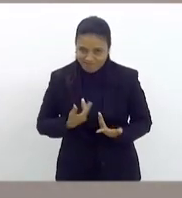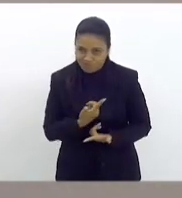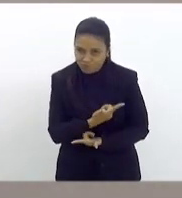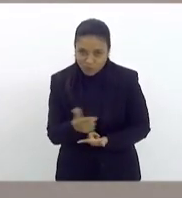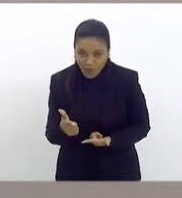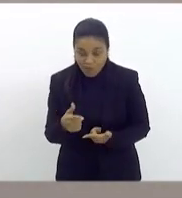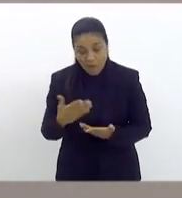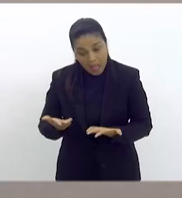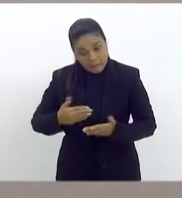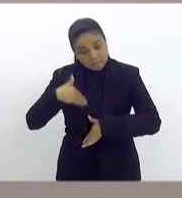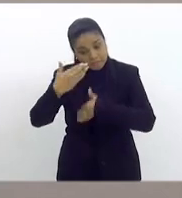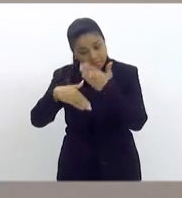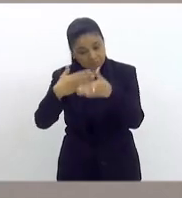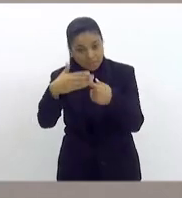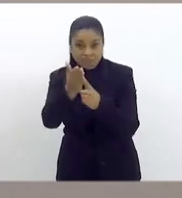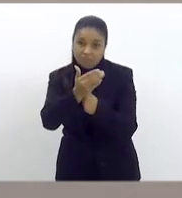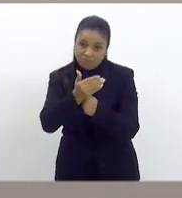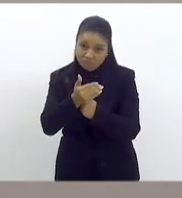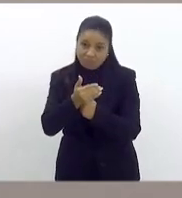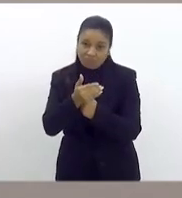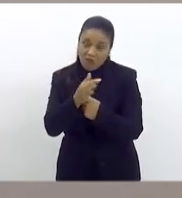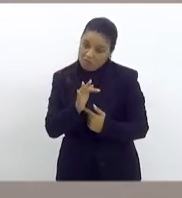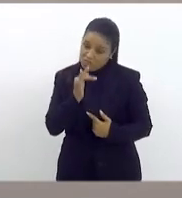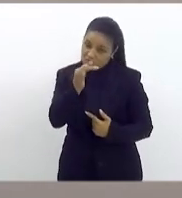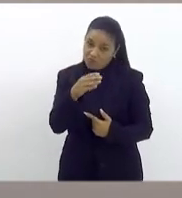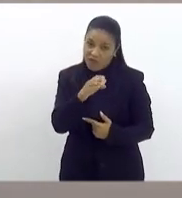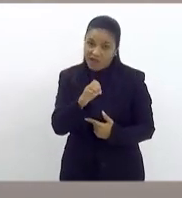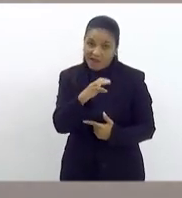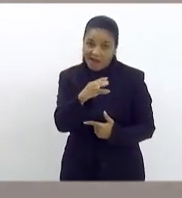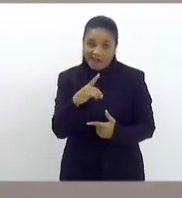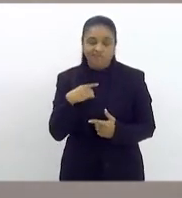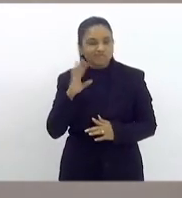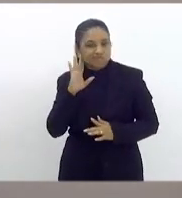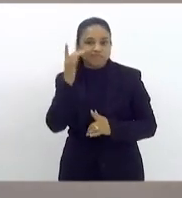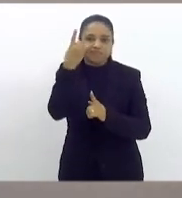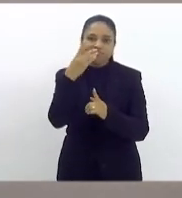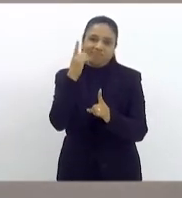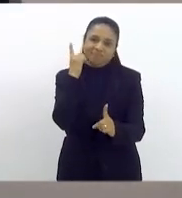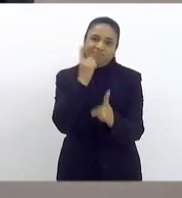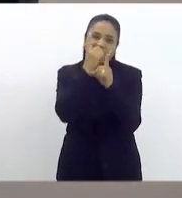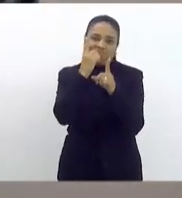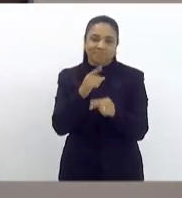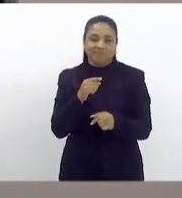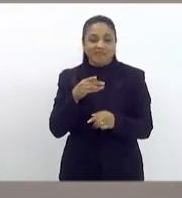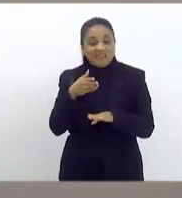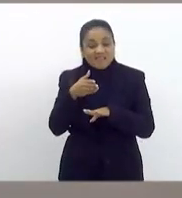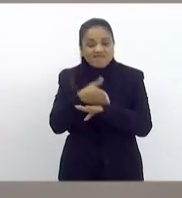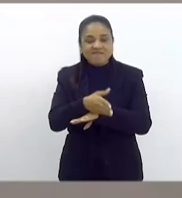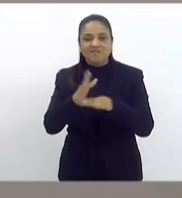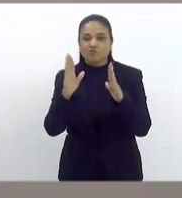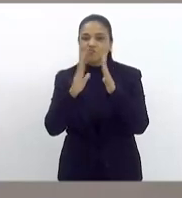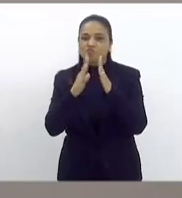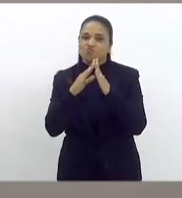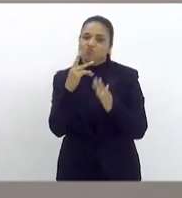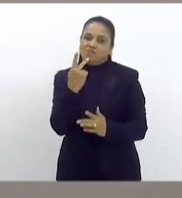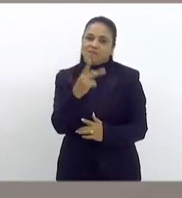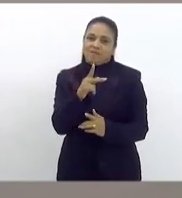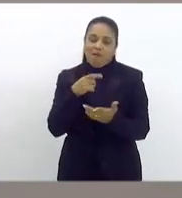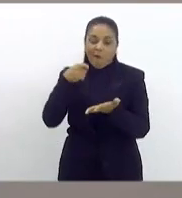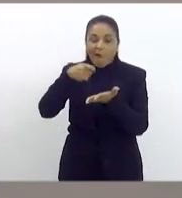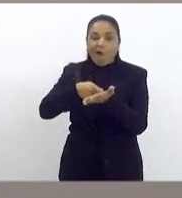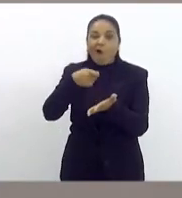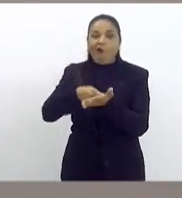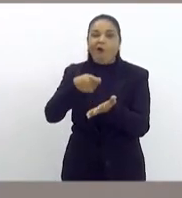né, deputado Rodrigo, em breve o ECAD vai descobrir uma forma de entrar dentro da sua casa e fazer essa